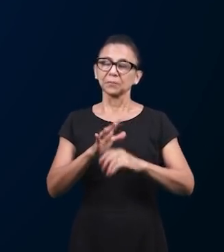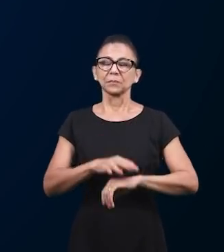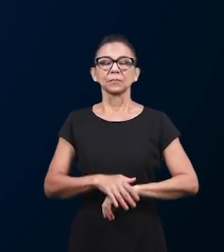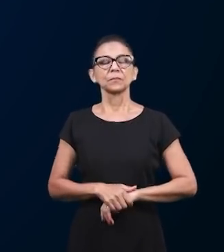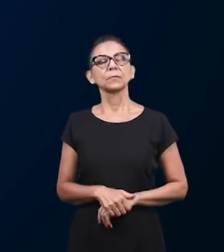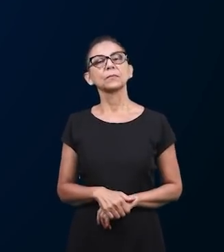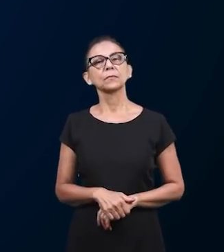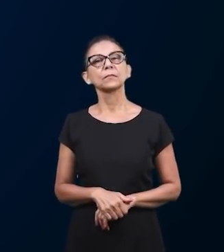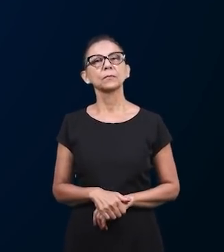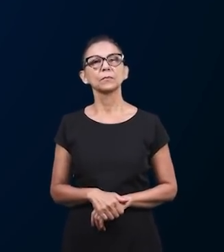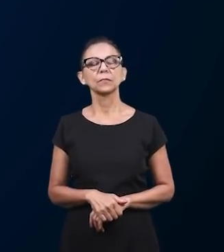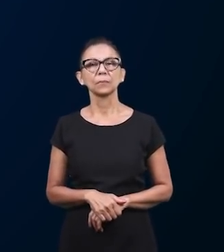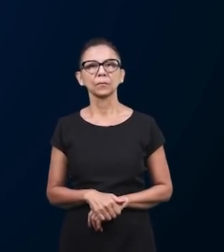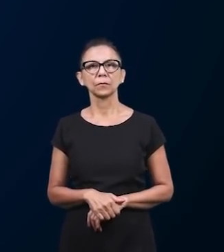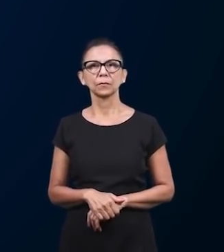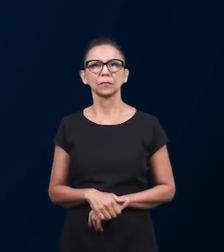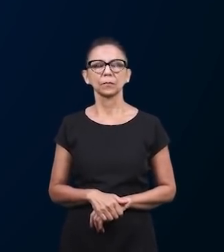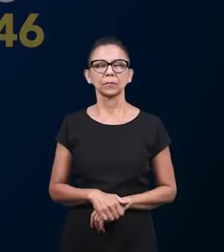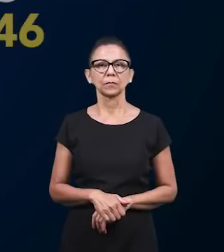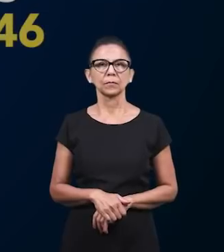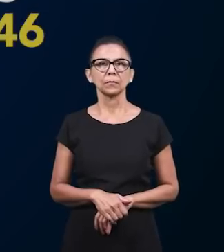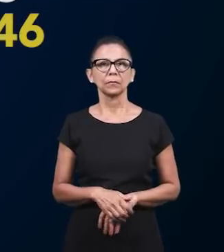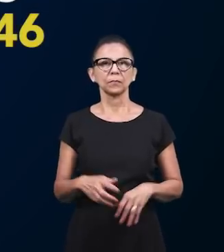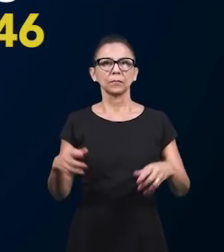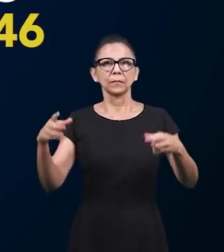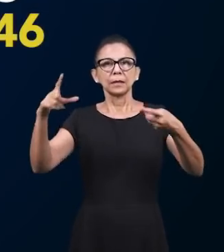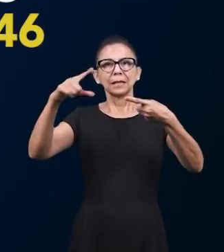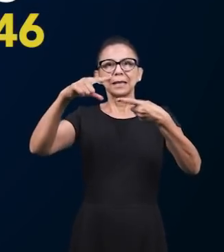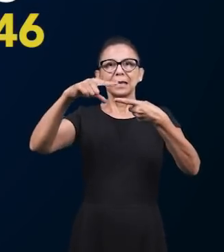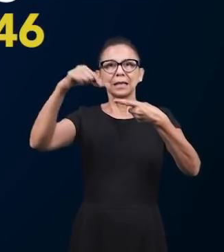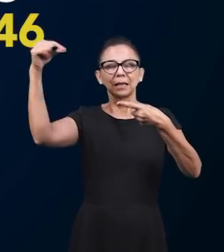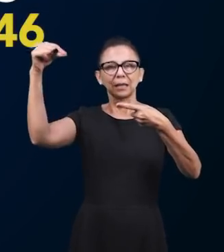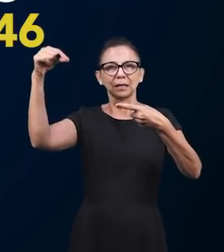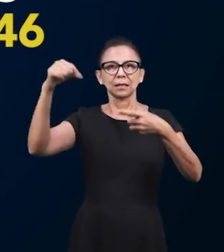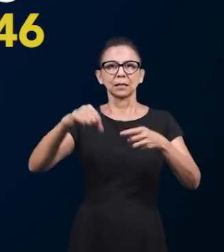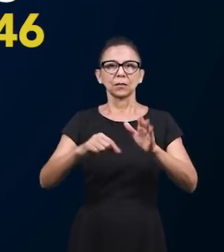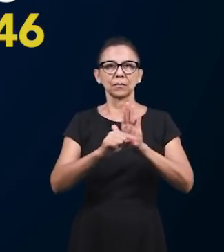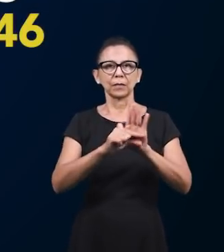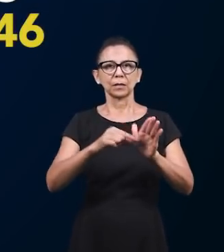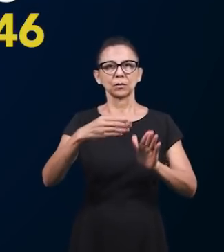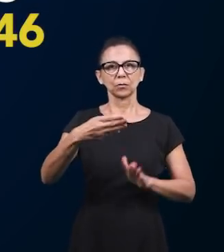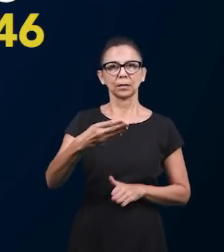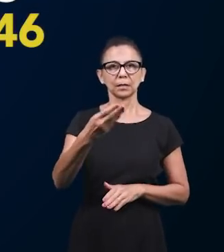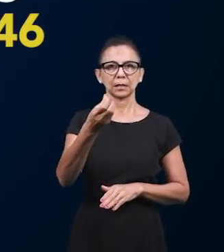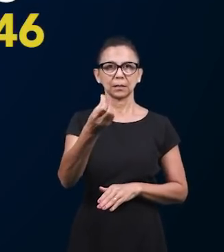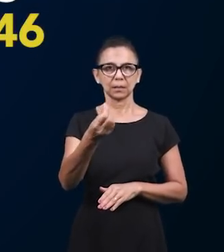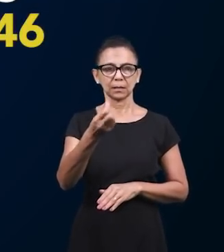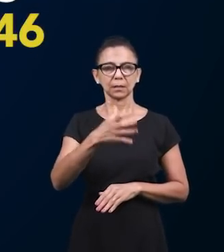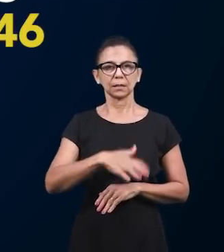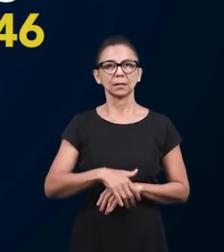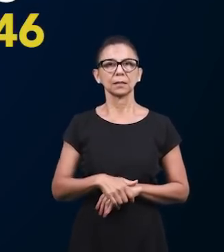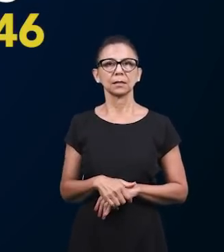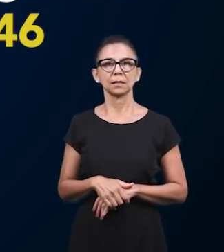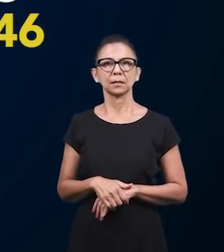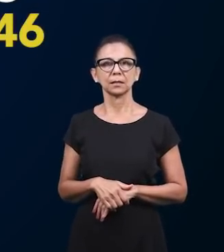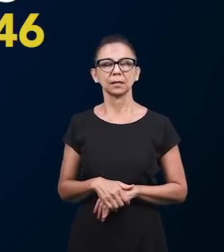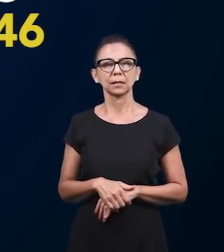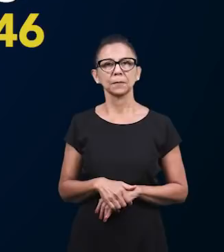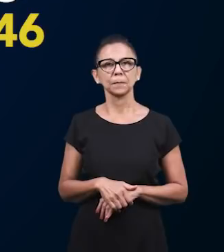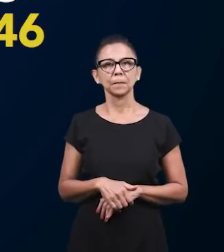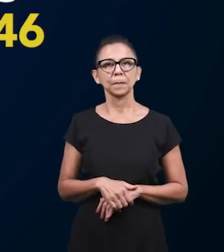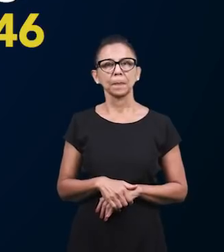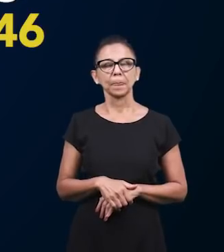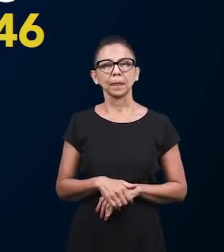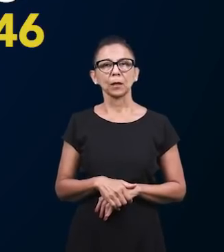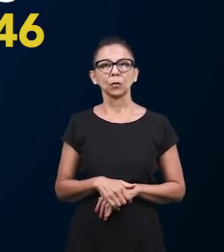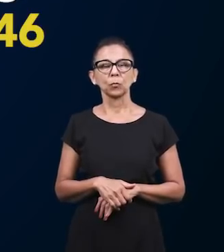Senhor Jesus. A eleição nós podemos encontrar no verso 46, que é quando Jesus ele se desloca para